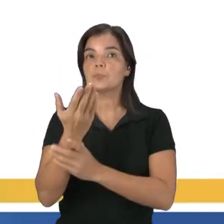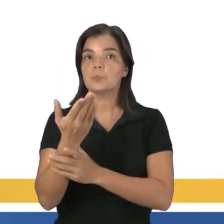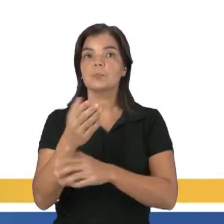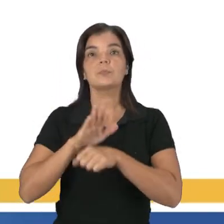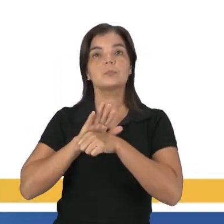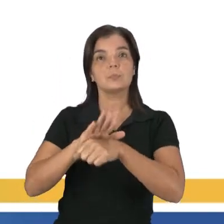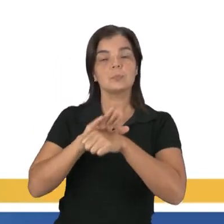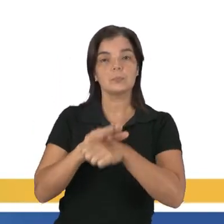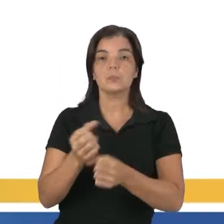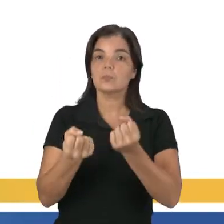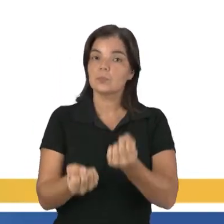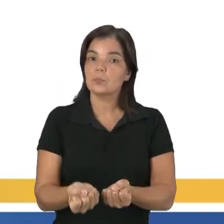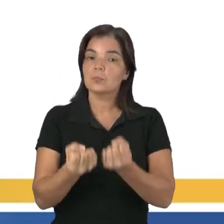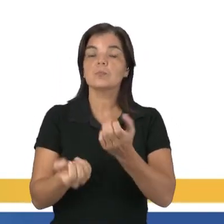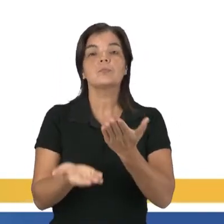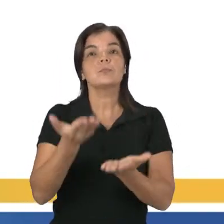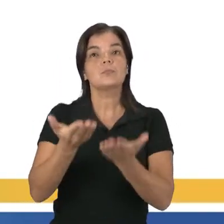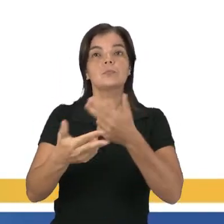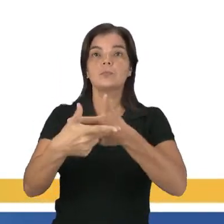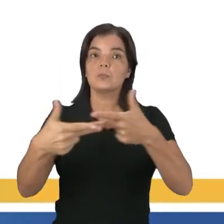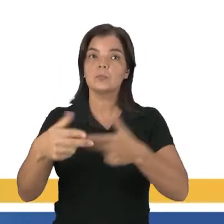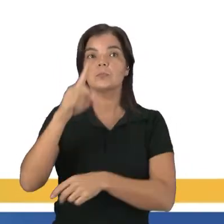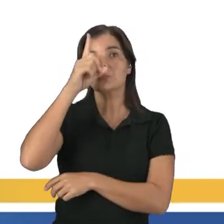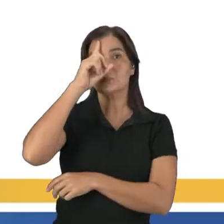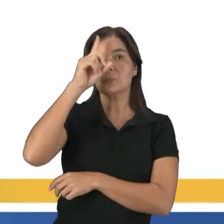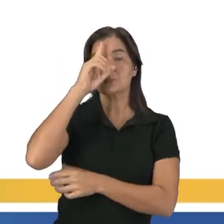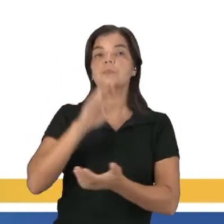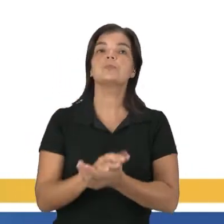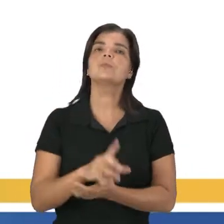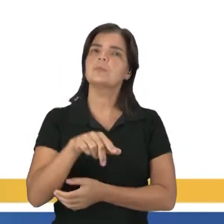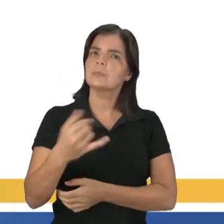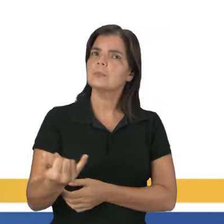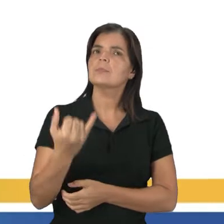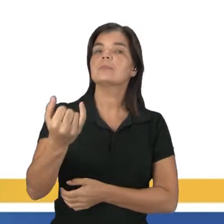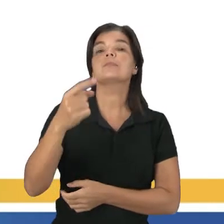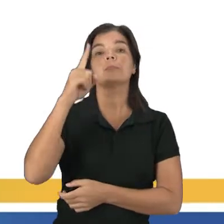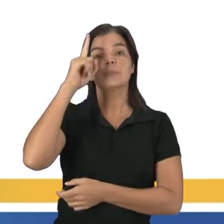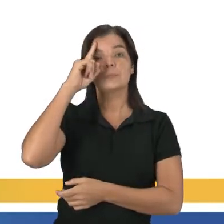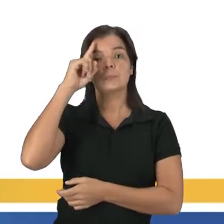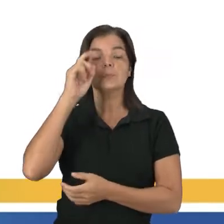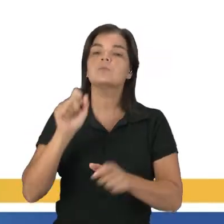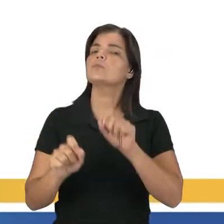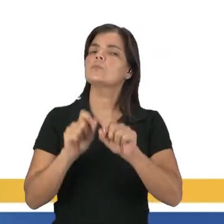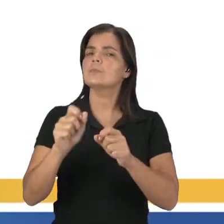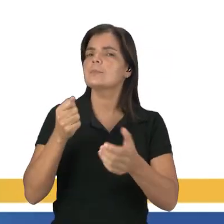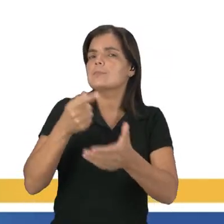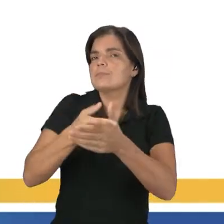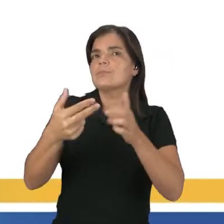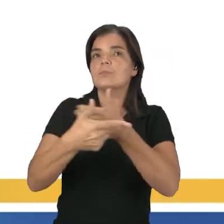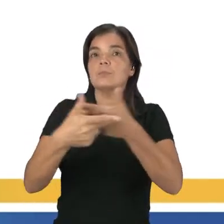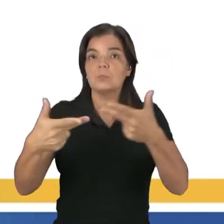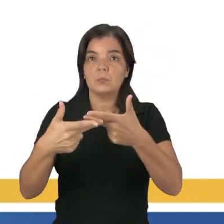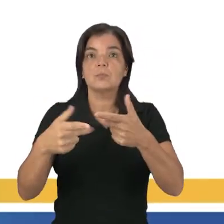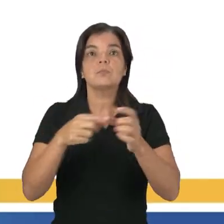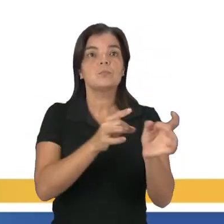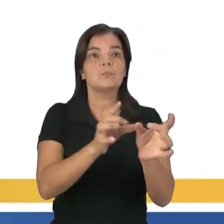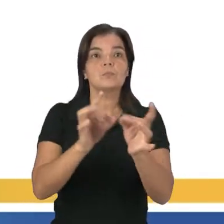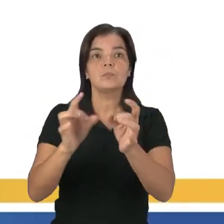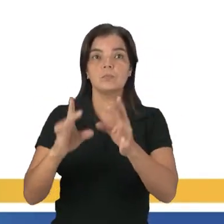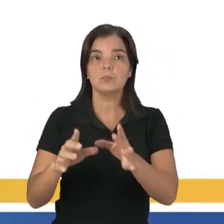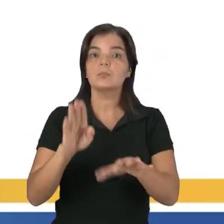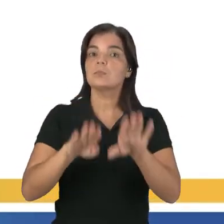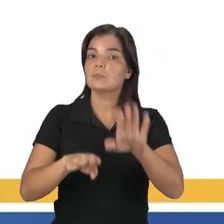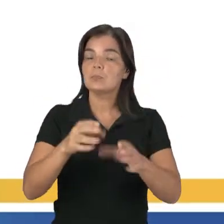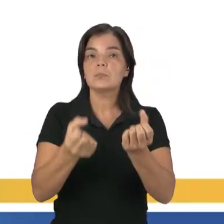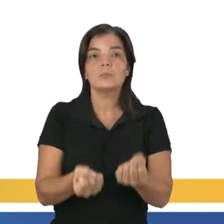surgem para auxiliar a pesagem de objetos no dia a dia. Atualmente é bastante comum fazermos compras de objetos que são vendidos